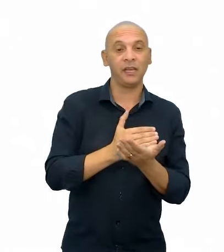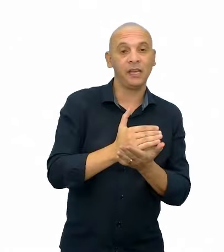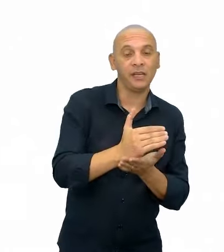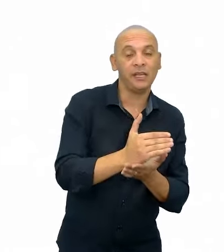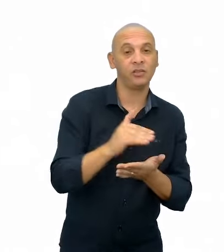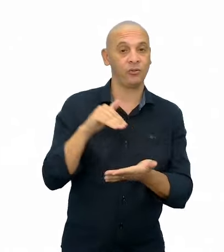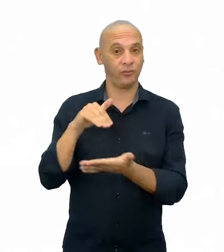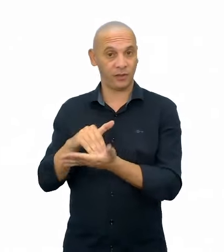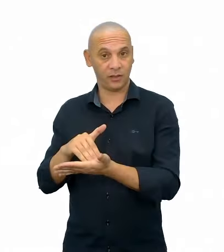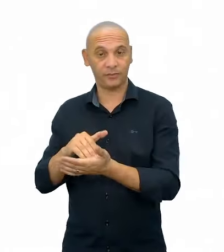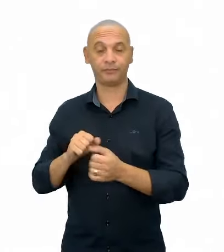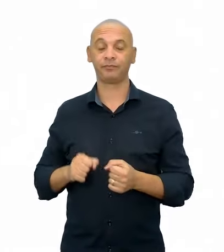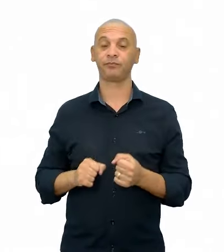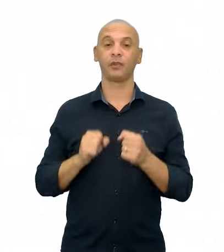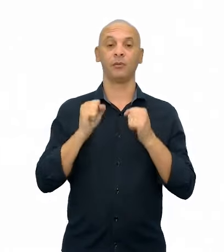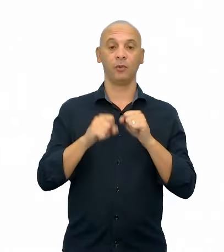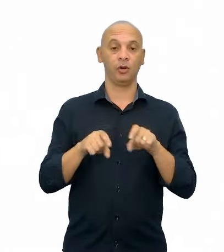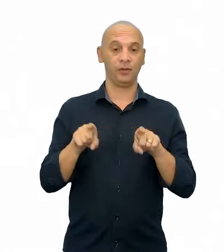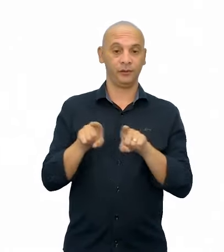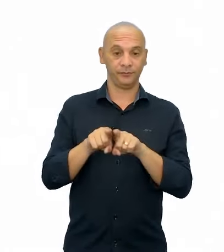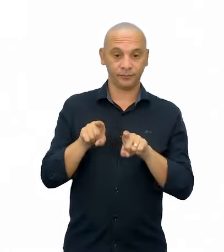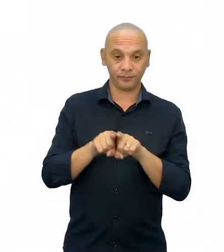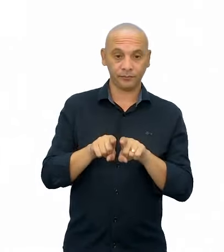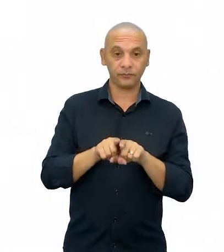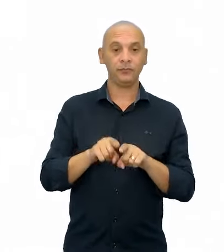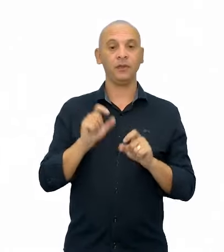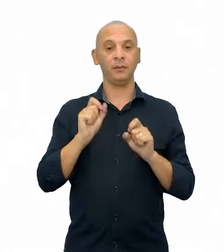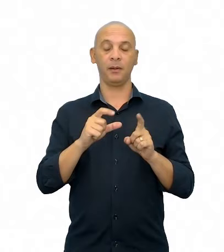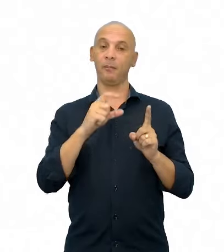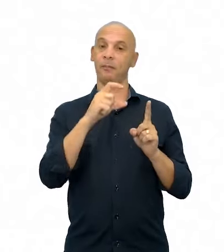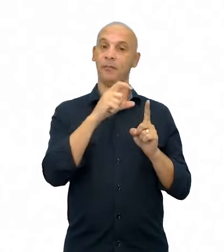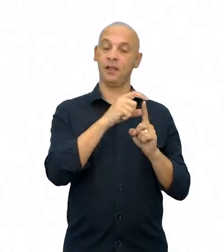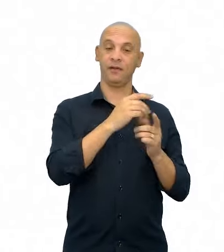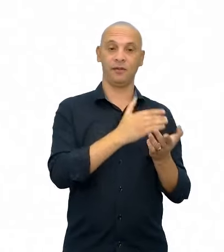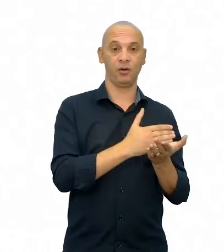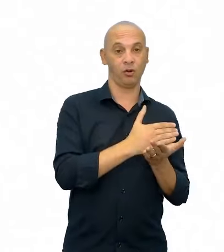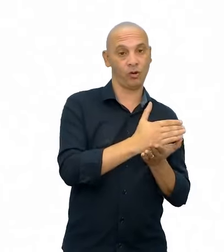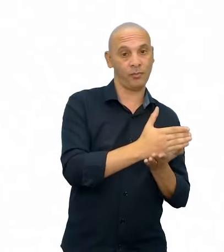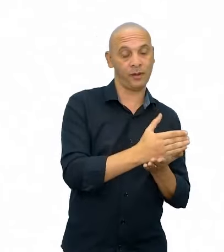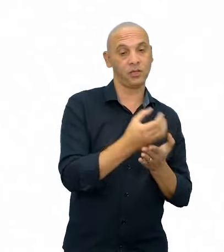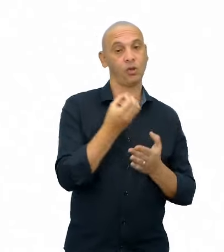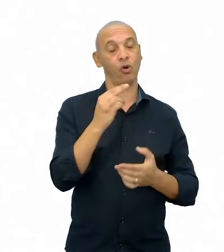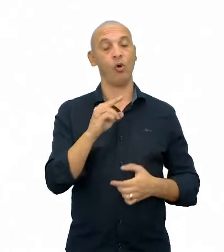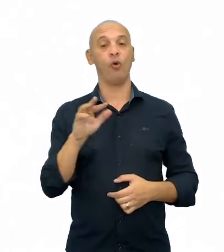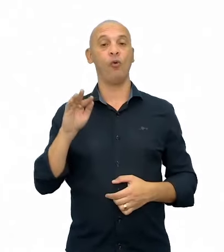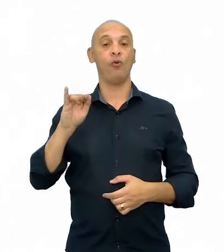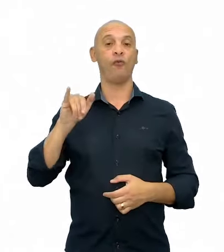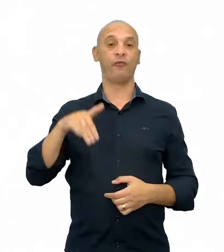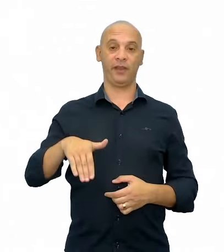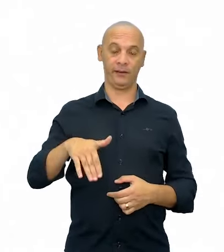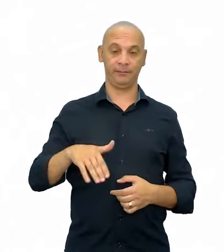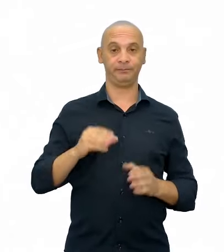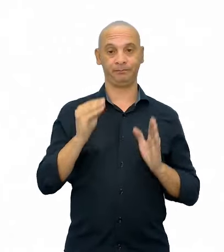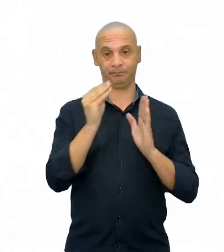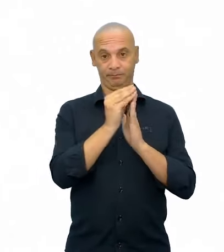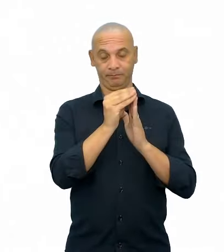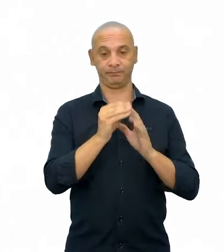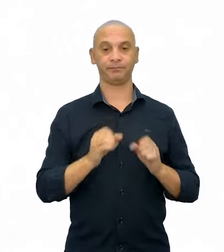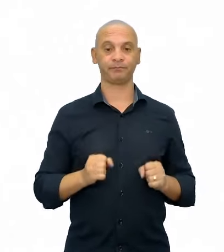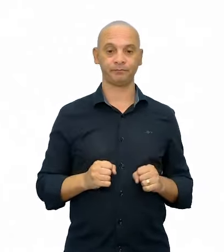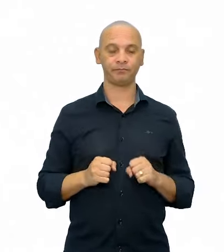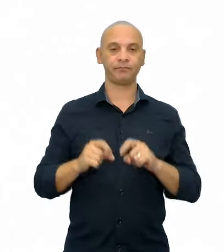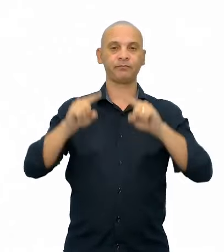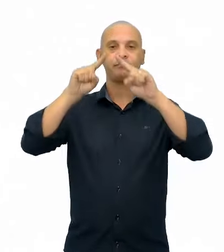de um fluxograma, que pode conter a palavra início ou a palavra fim, dentro dessa forma.